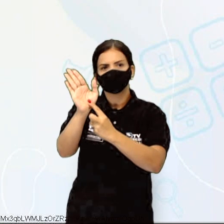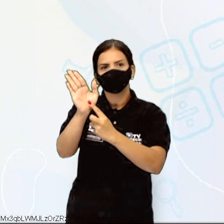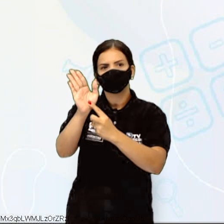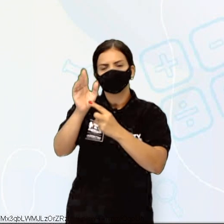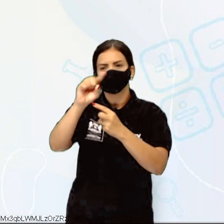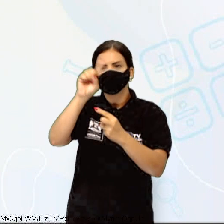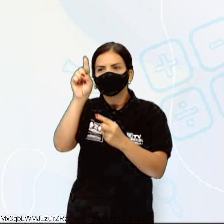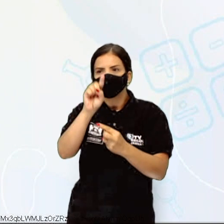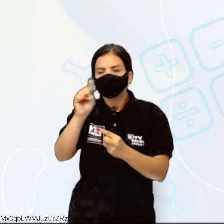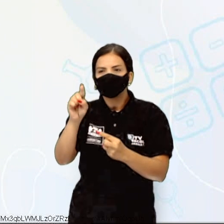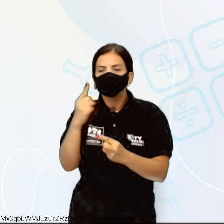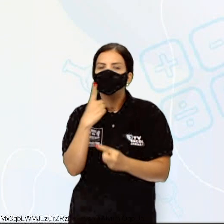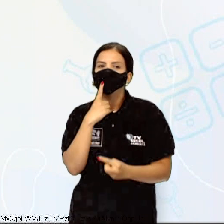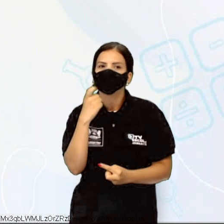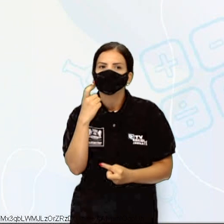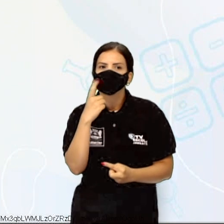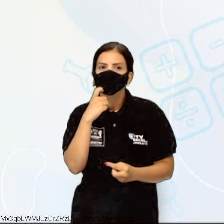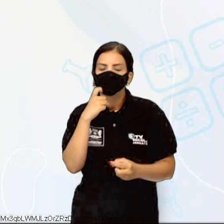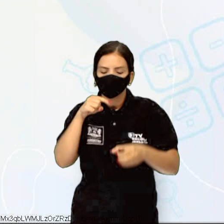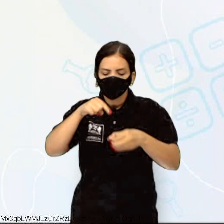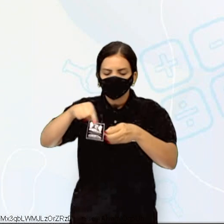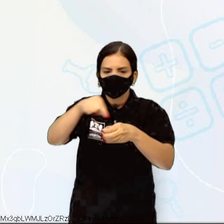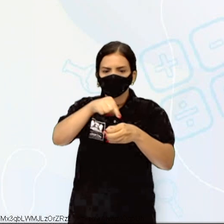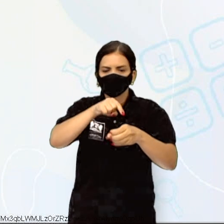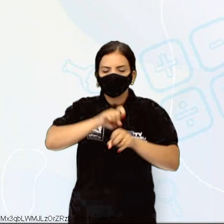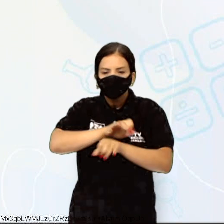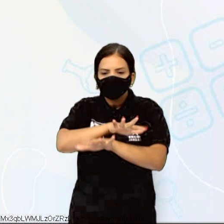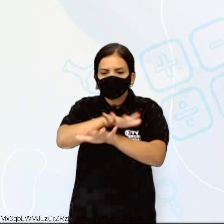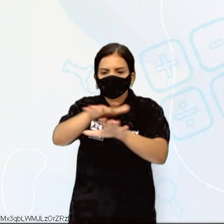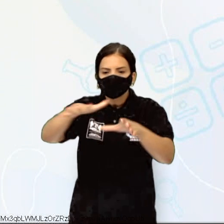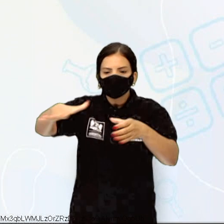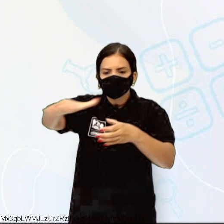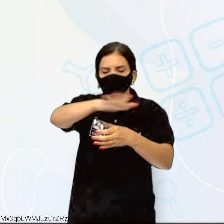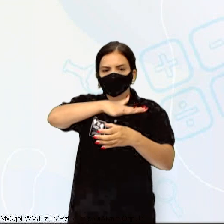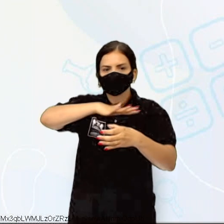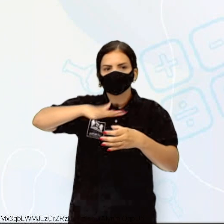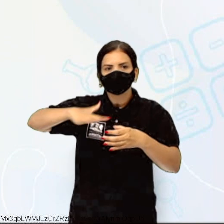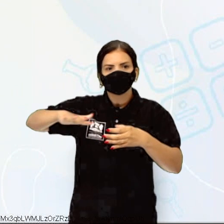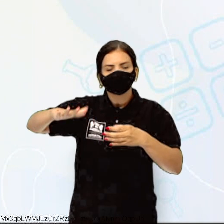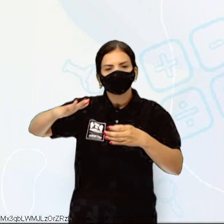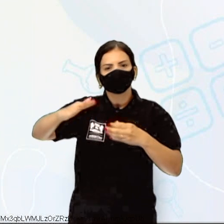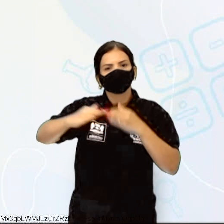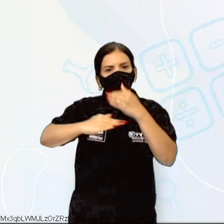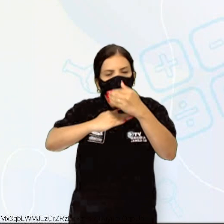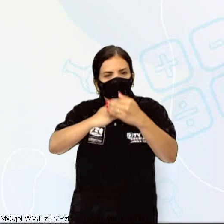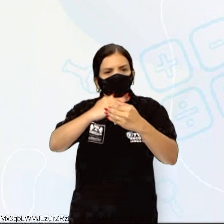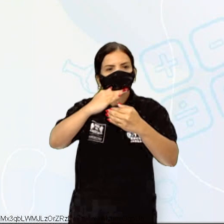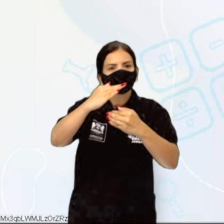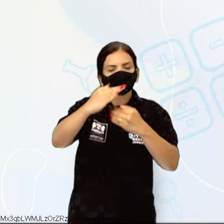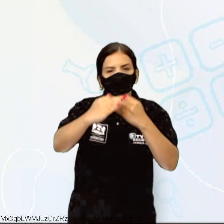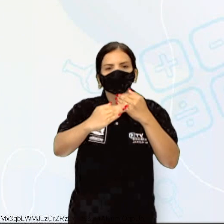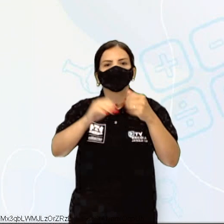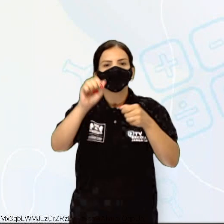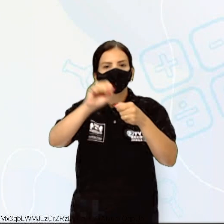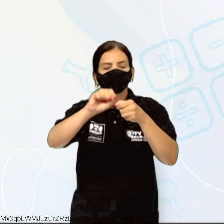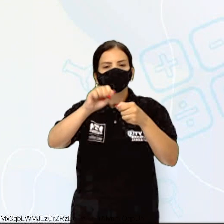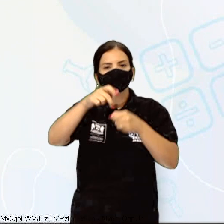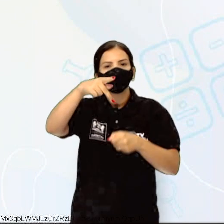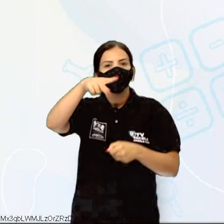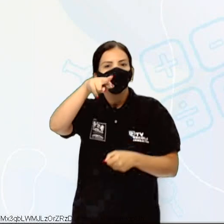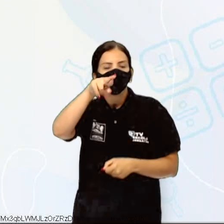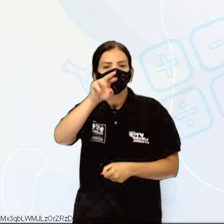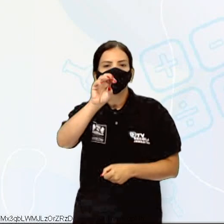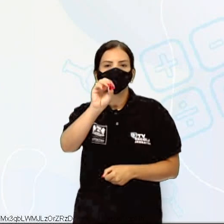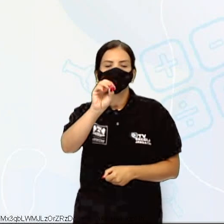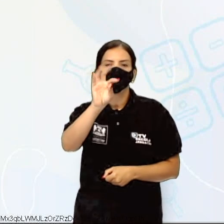e ribossomos dispersos no seu citoplasma, que estão relacionados ao processo de produção de proteínas para a constituição da